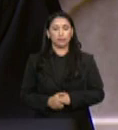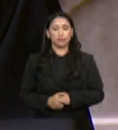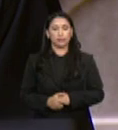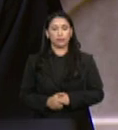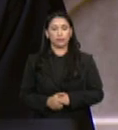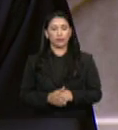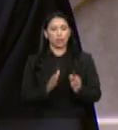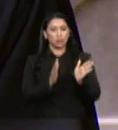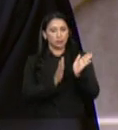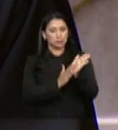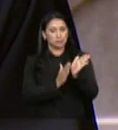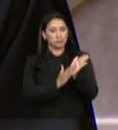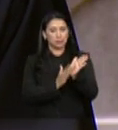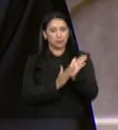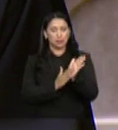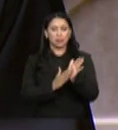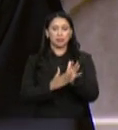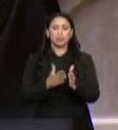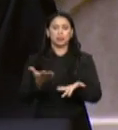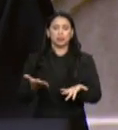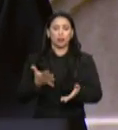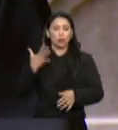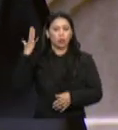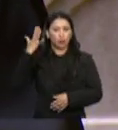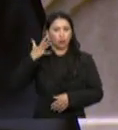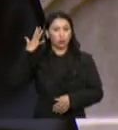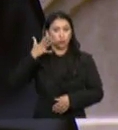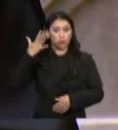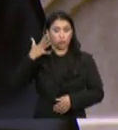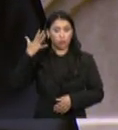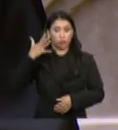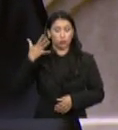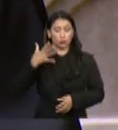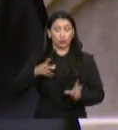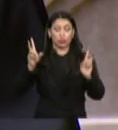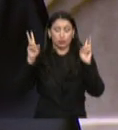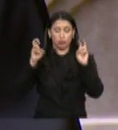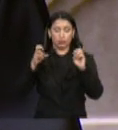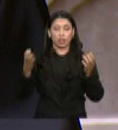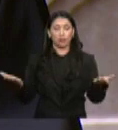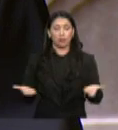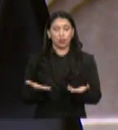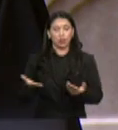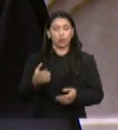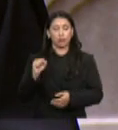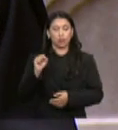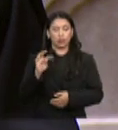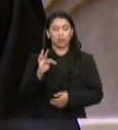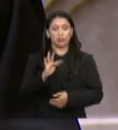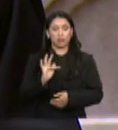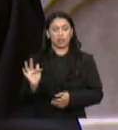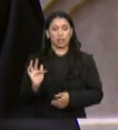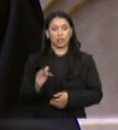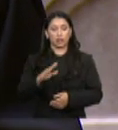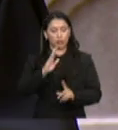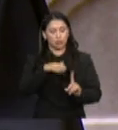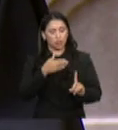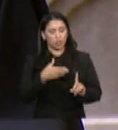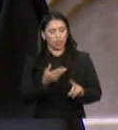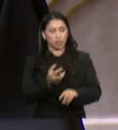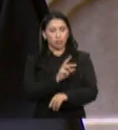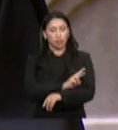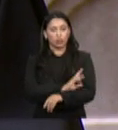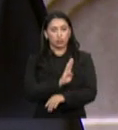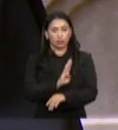e justa oração que vossa excelência Traz essa corte neste dia de homenagens a Rui Barbosa o